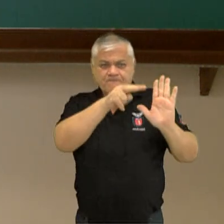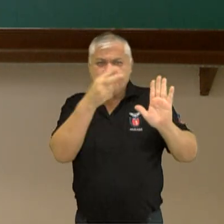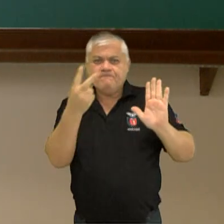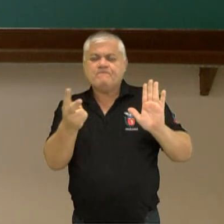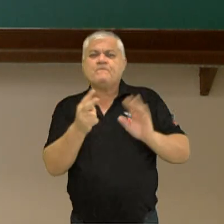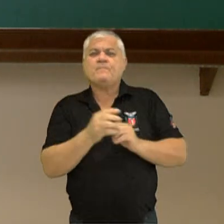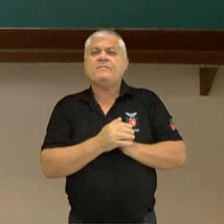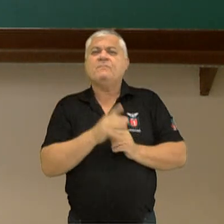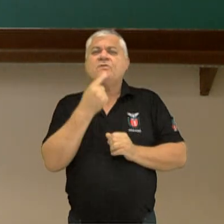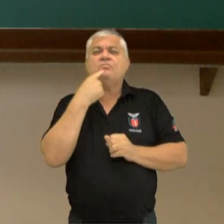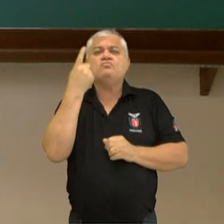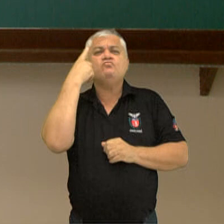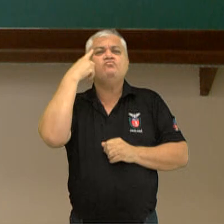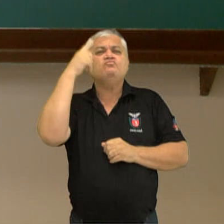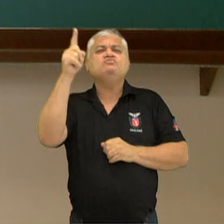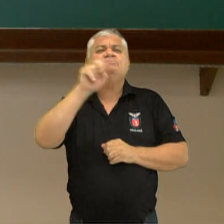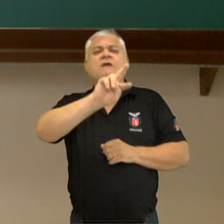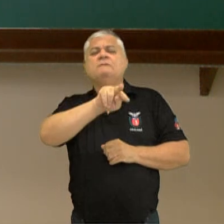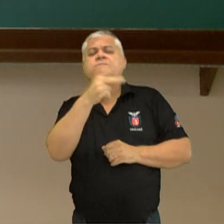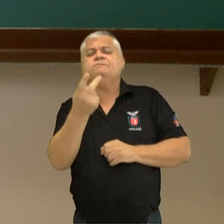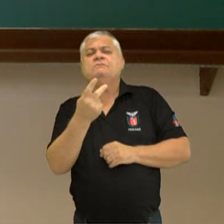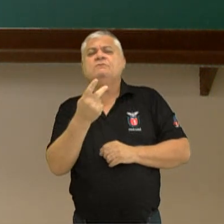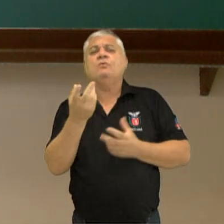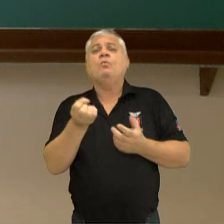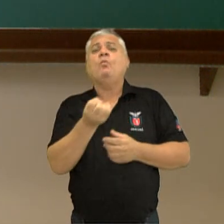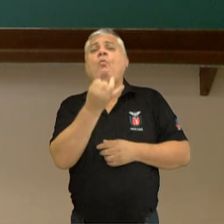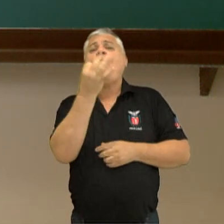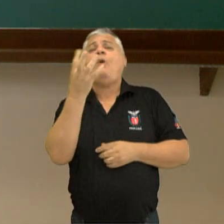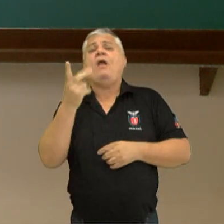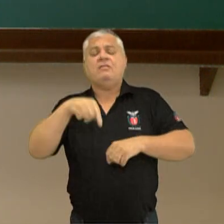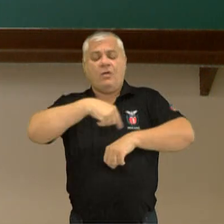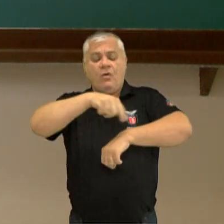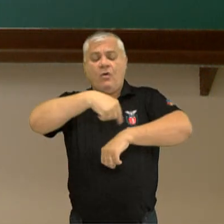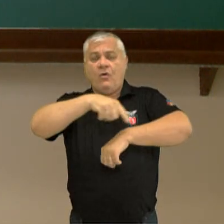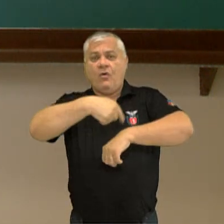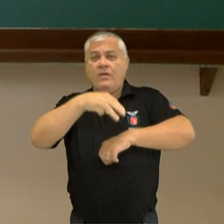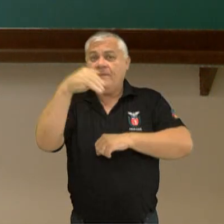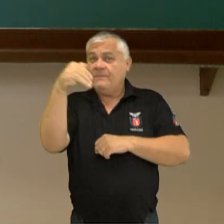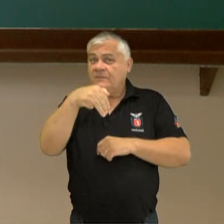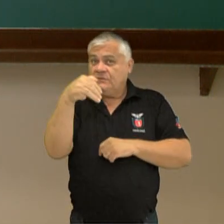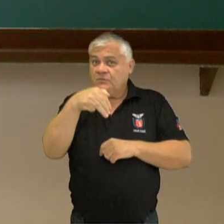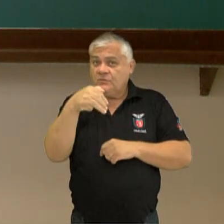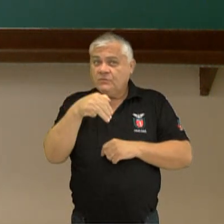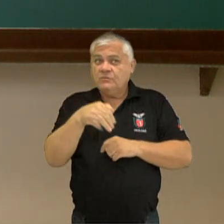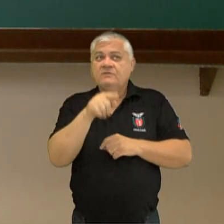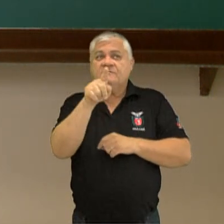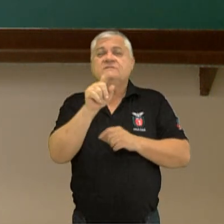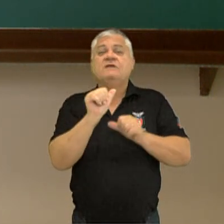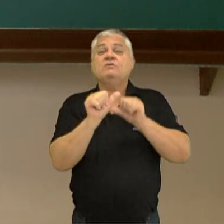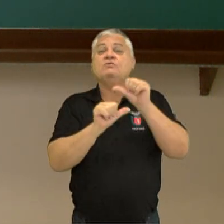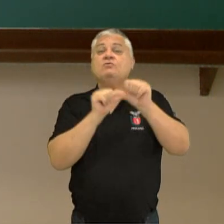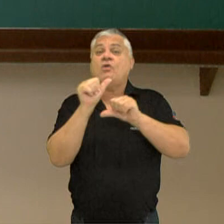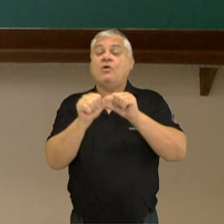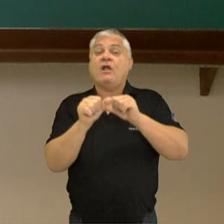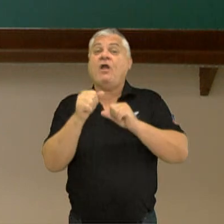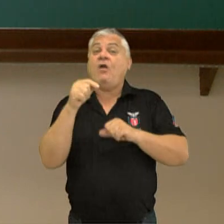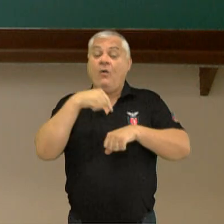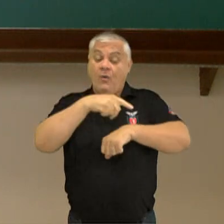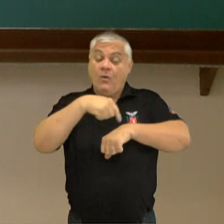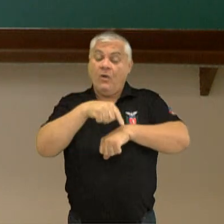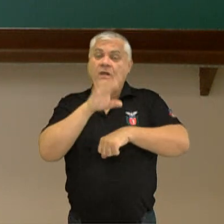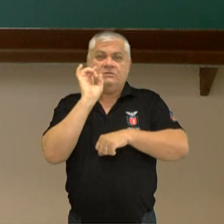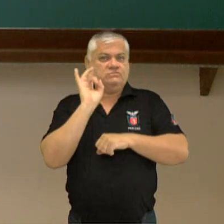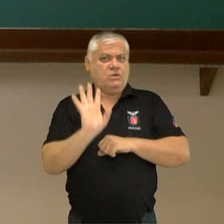que na tabela está sendo dado em horas e minutos, para que vocês escrevam somente em horas. Use uma